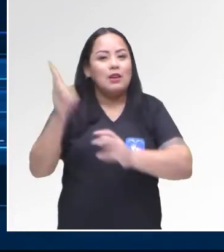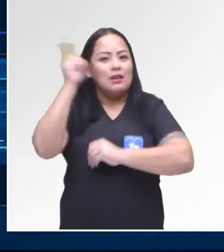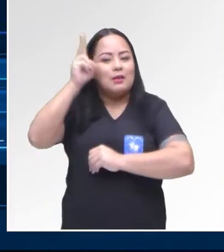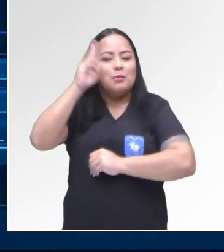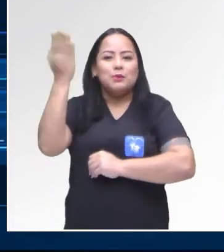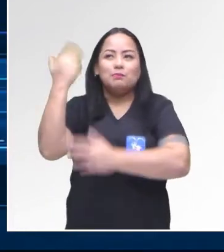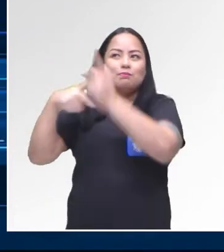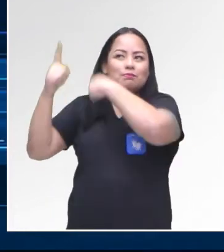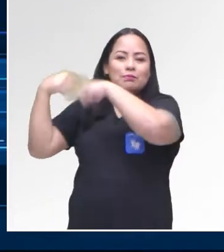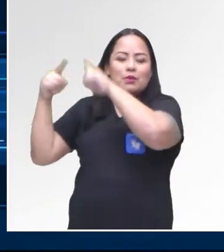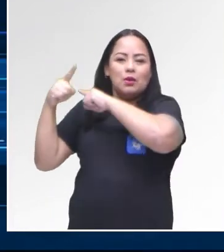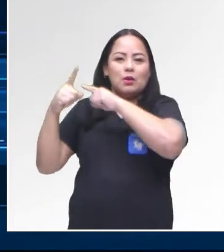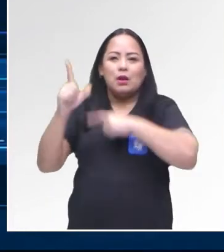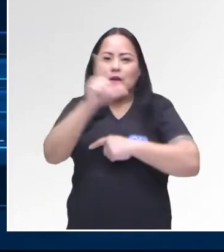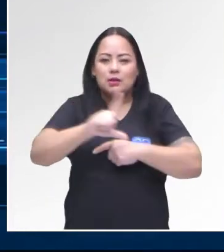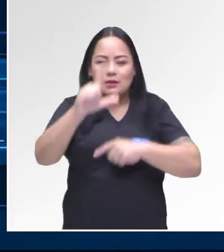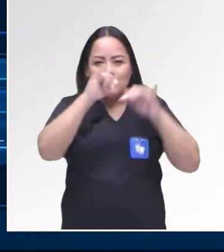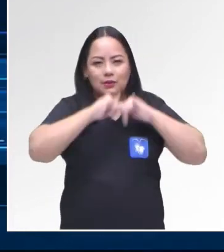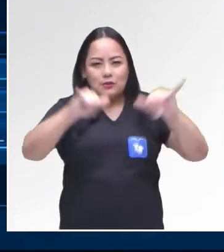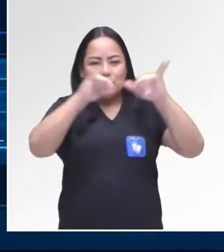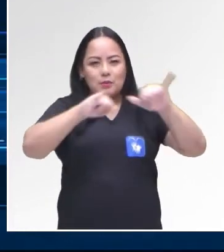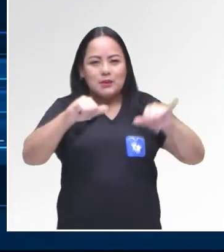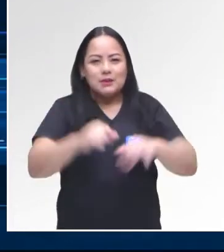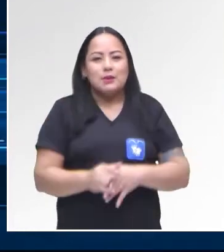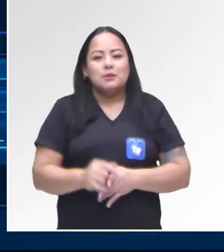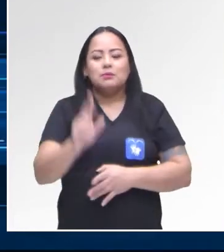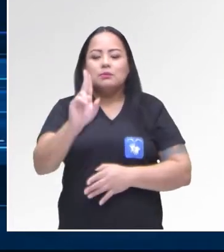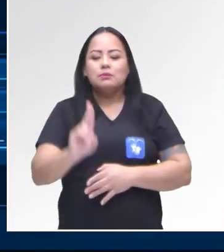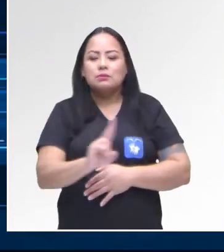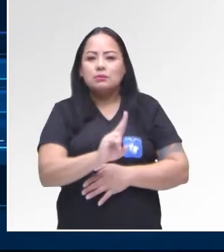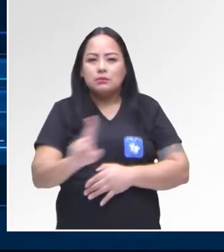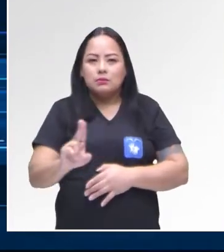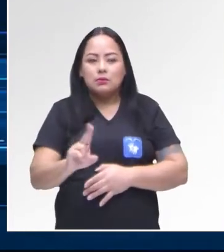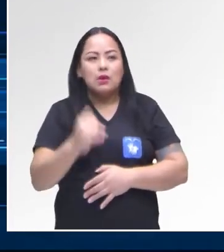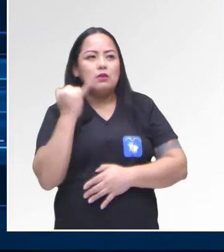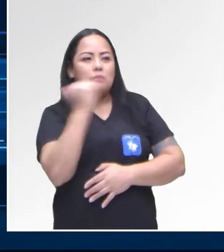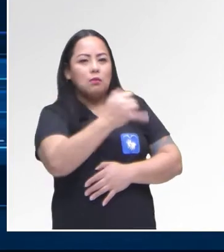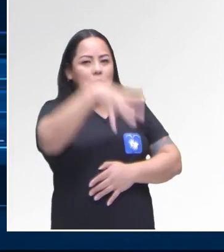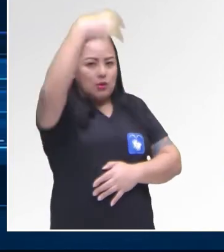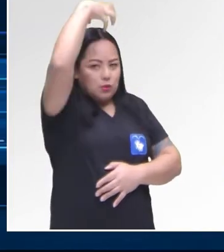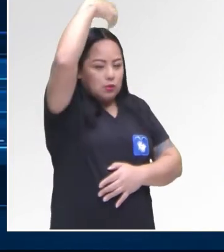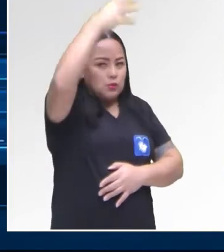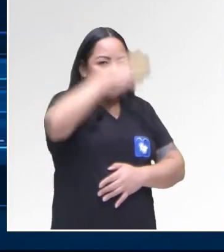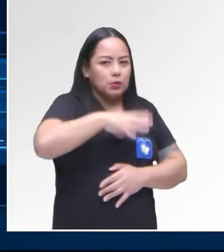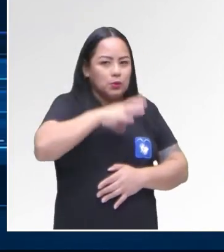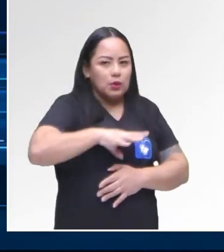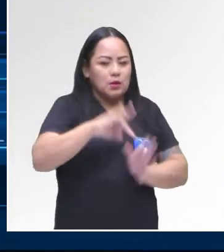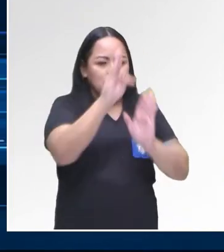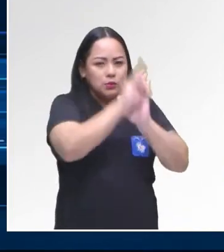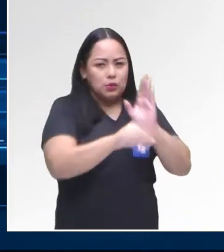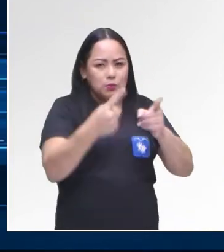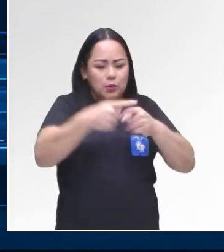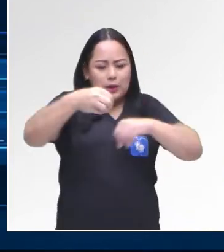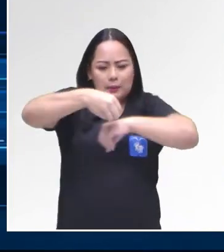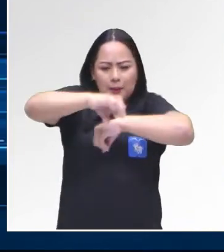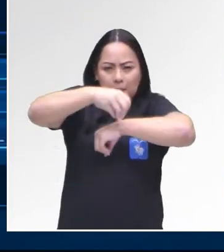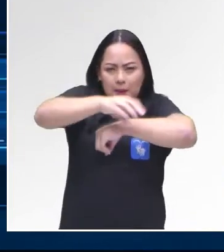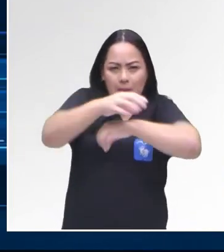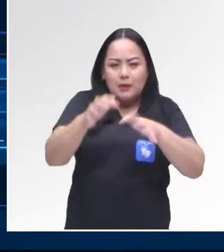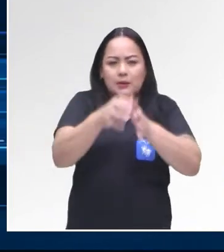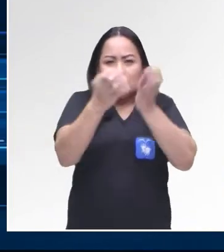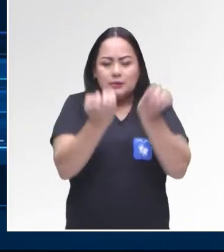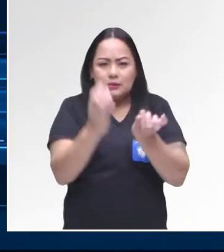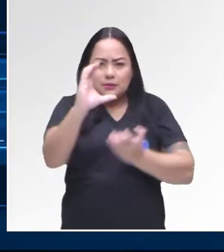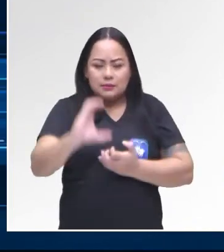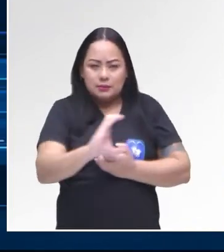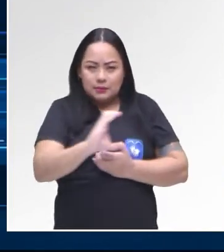recapitulando. Literatura de informação, jesuítas, informava a coroa, produzia texto para catequizar o nativo, tá